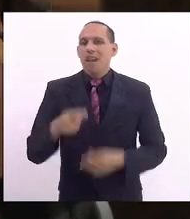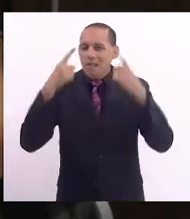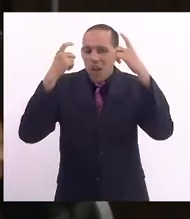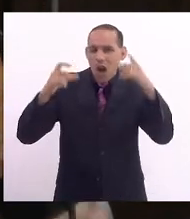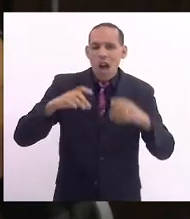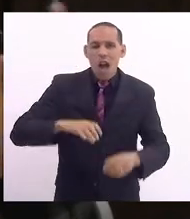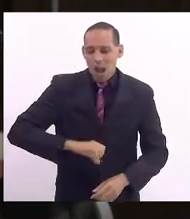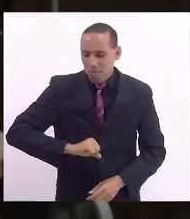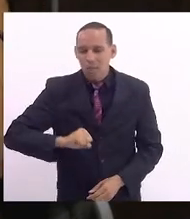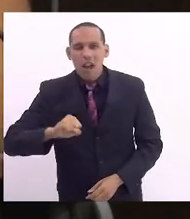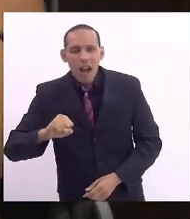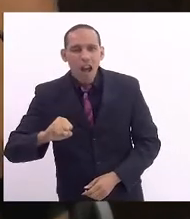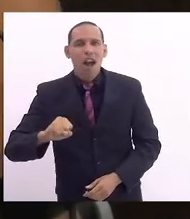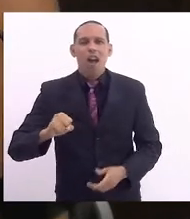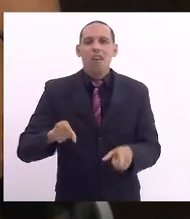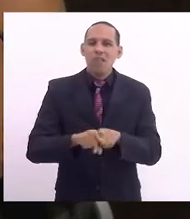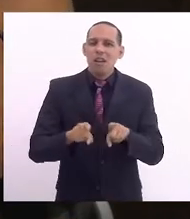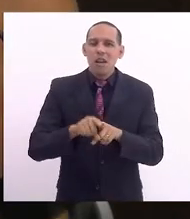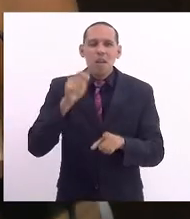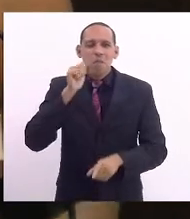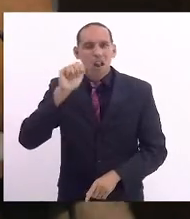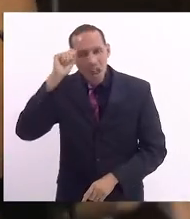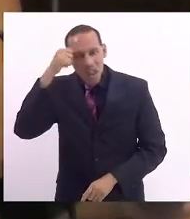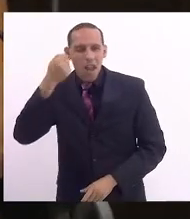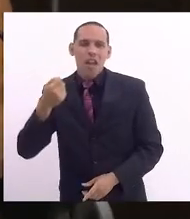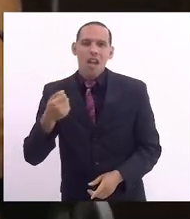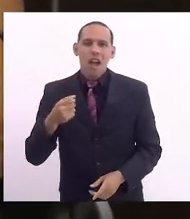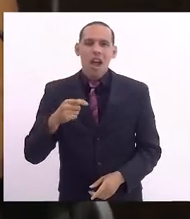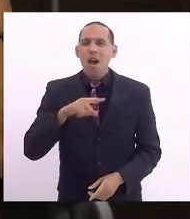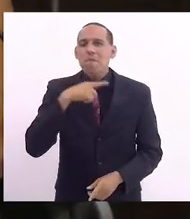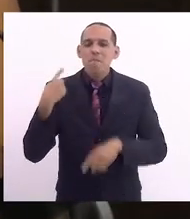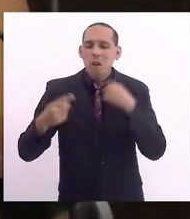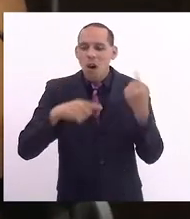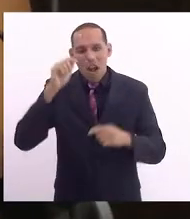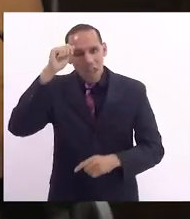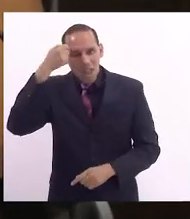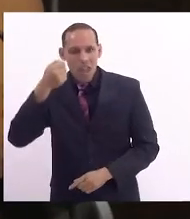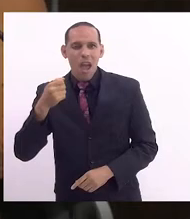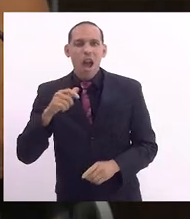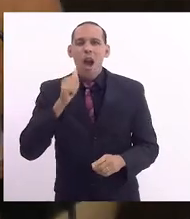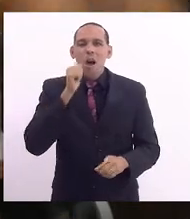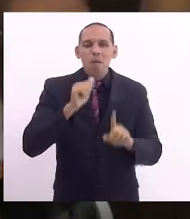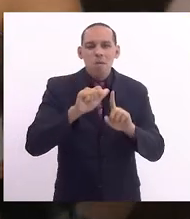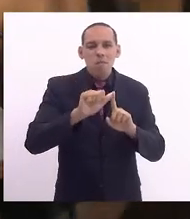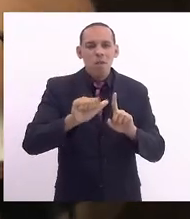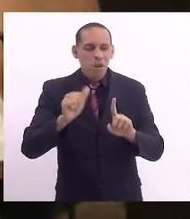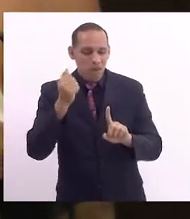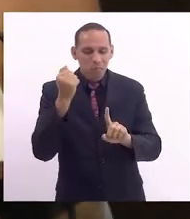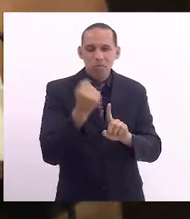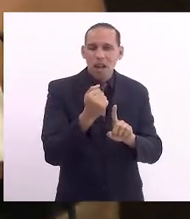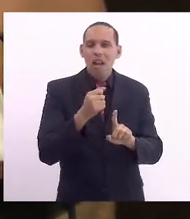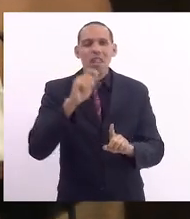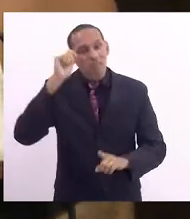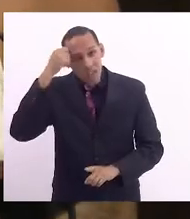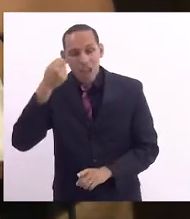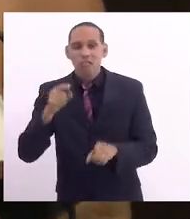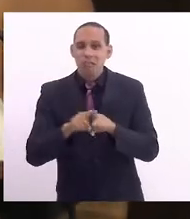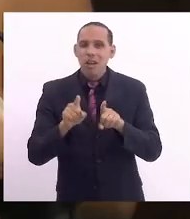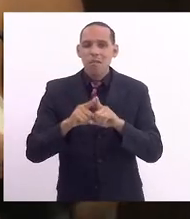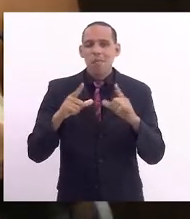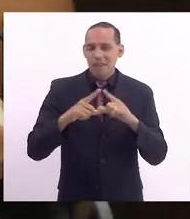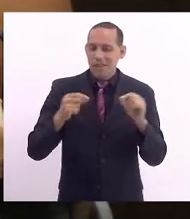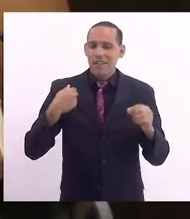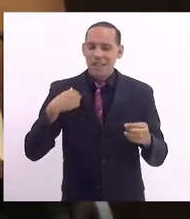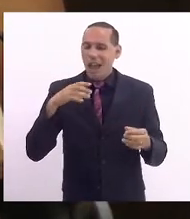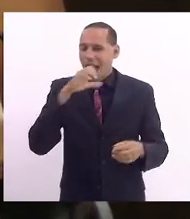obstétrica que chega em nós, mulheres negras, na mortalidade materna que é negra, no feminicídio que é negro. Lá em Brasília, já estou caminhando para terminar, Dani,